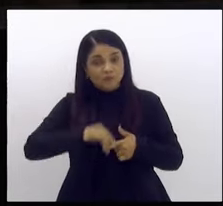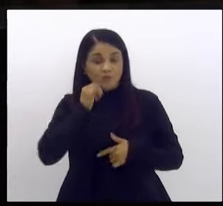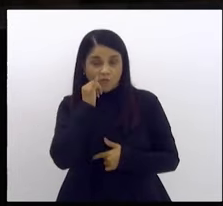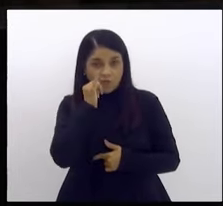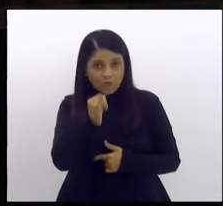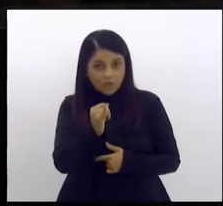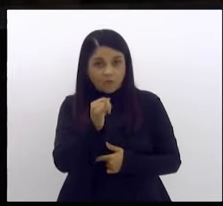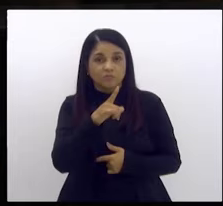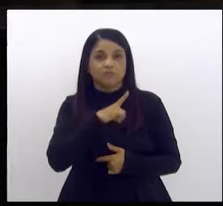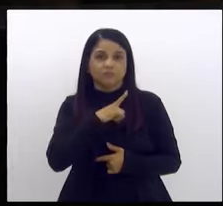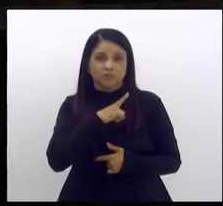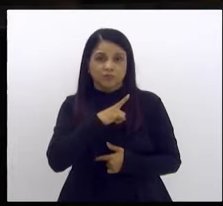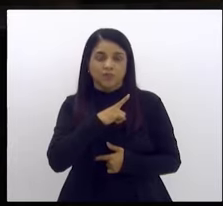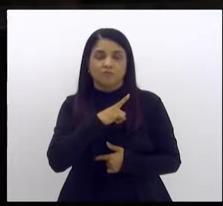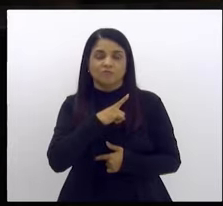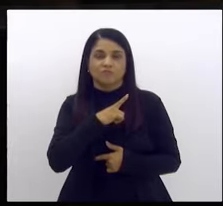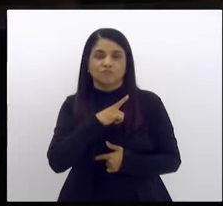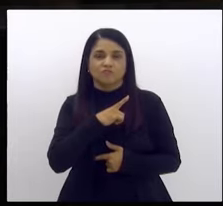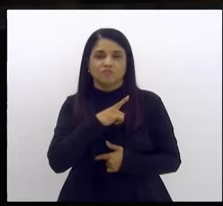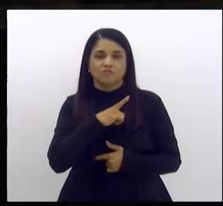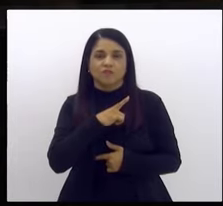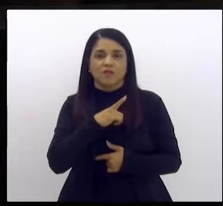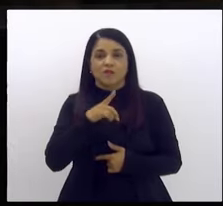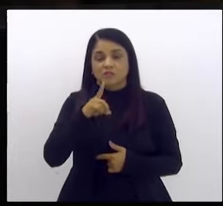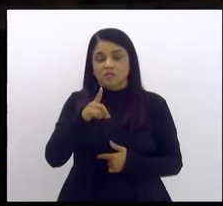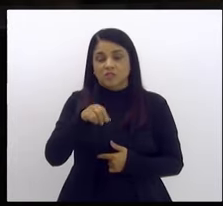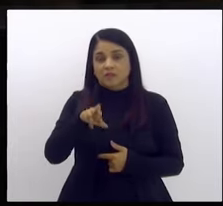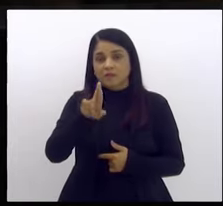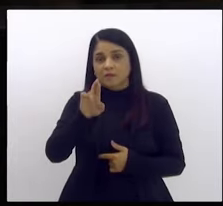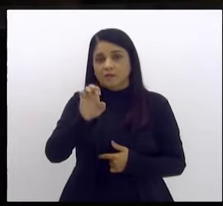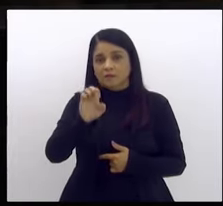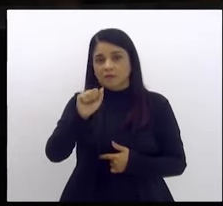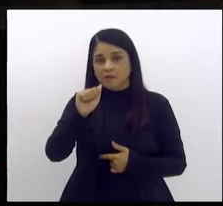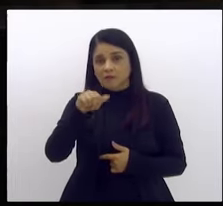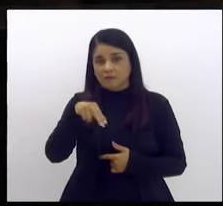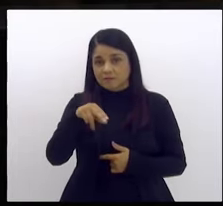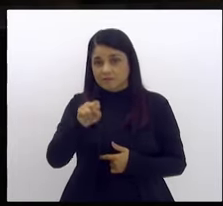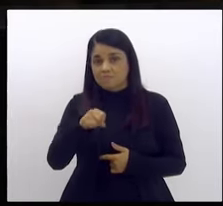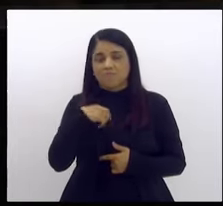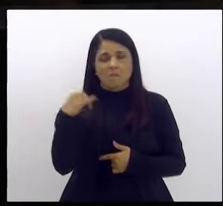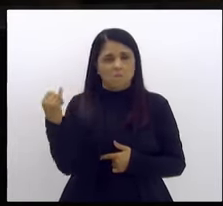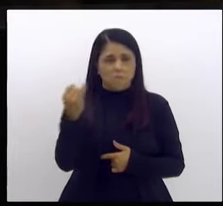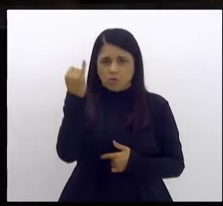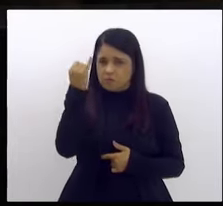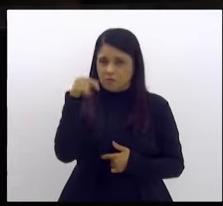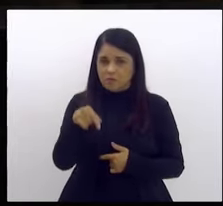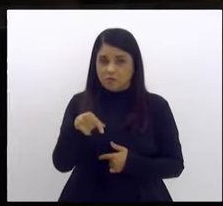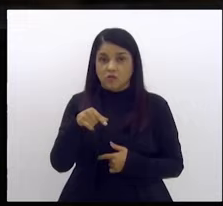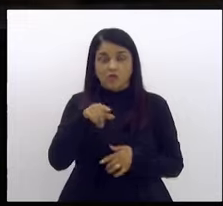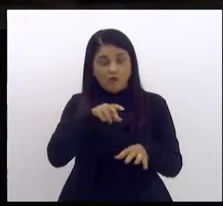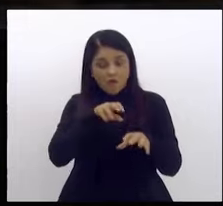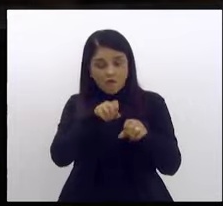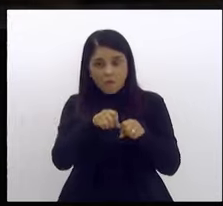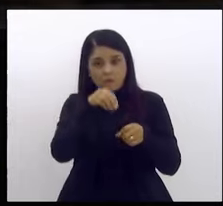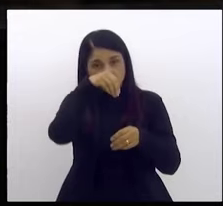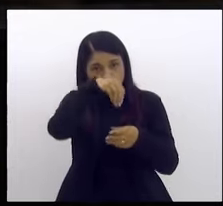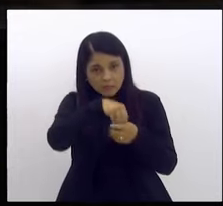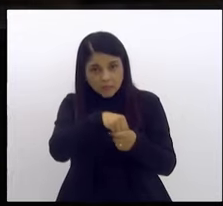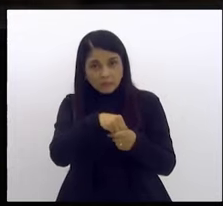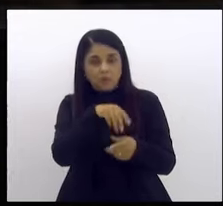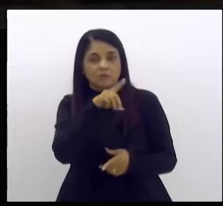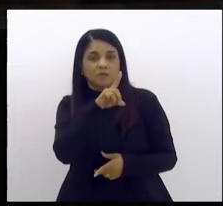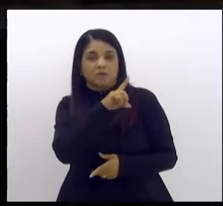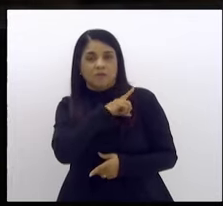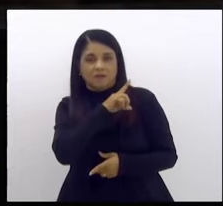aqui, temos falado o quanto que as DEANs são fundamentais, mas uma formação dentro dos quadros, dentro das